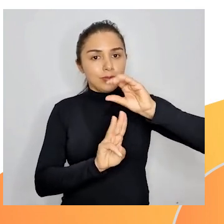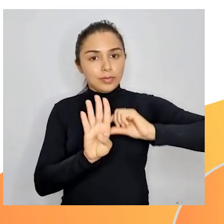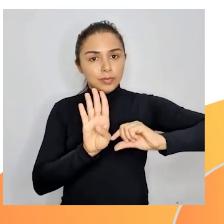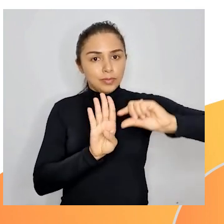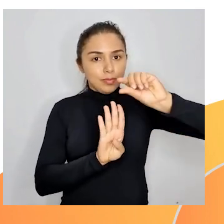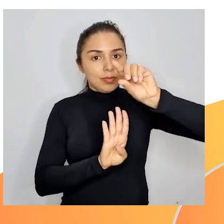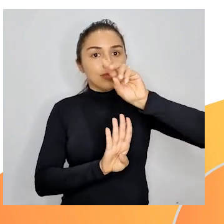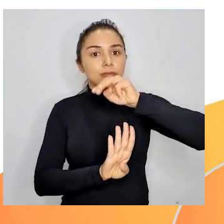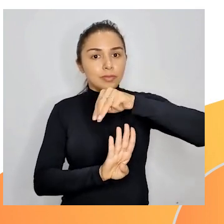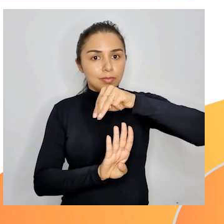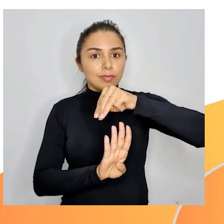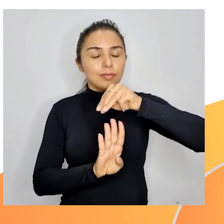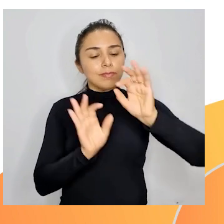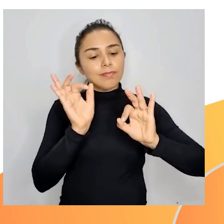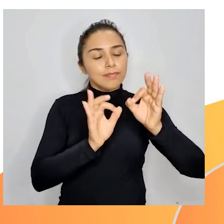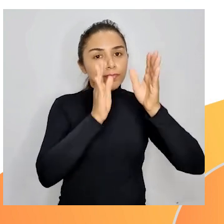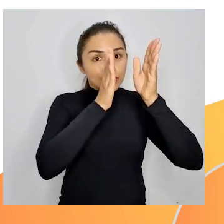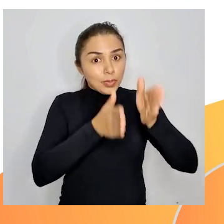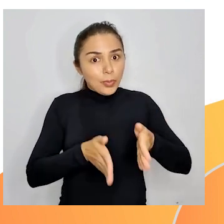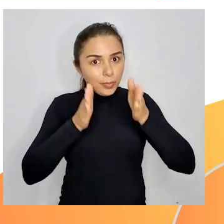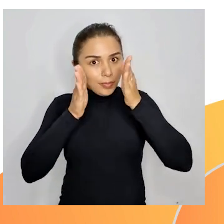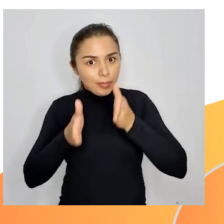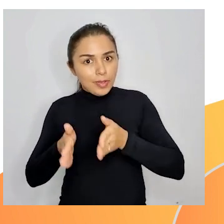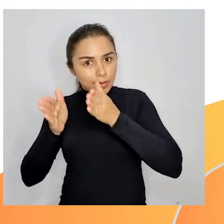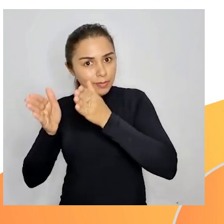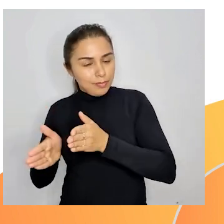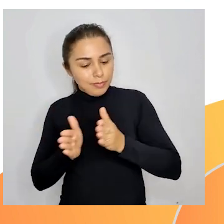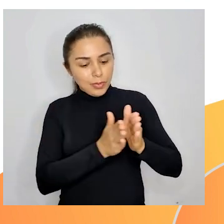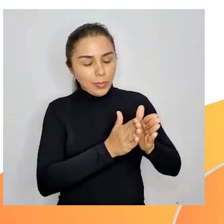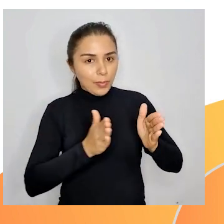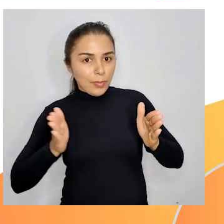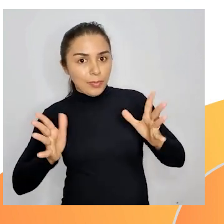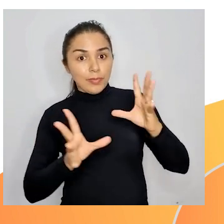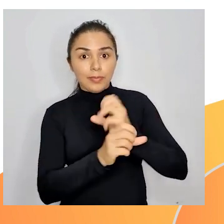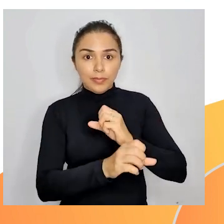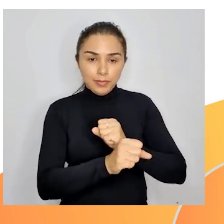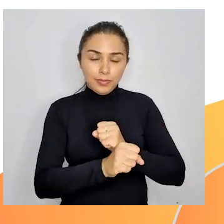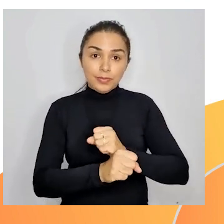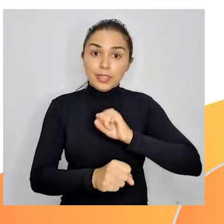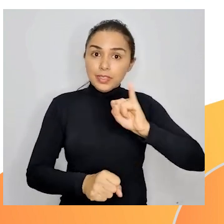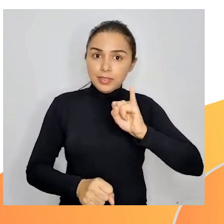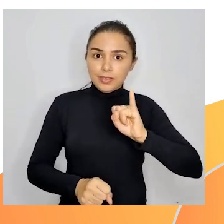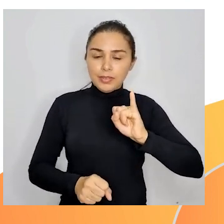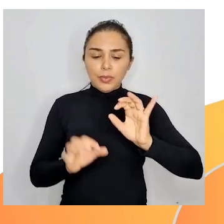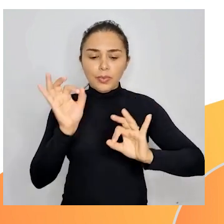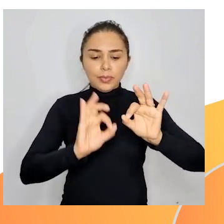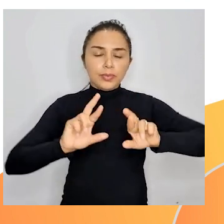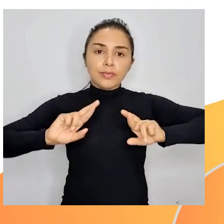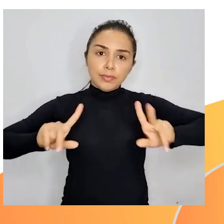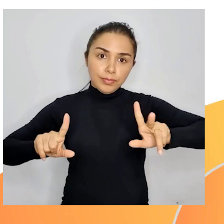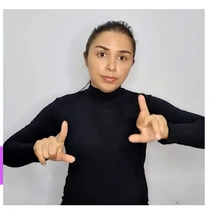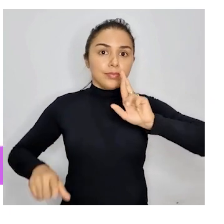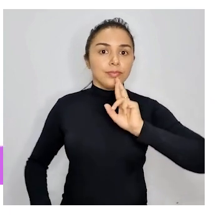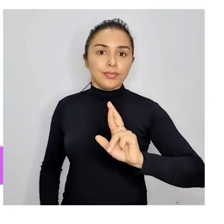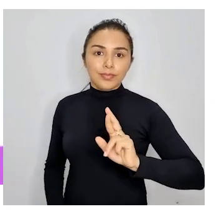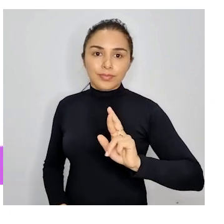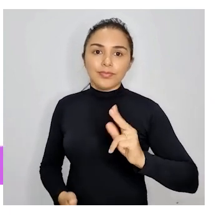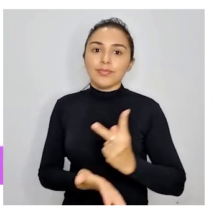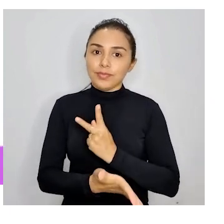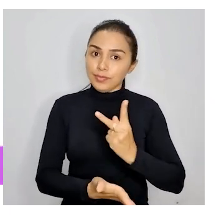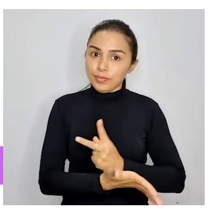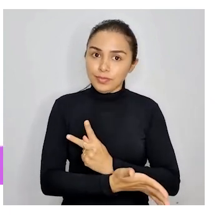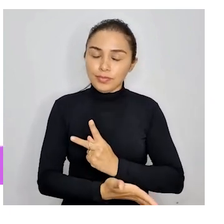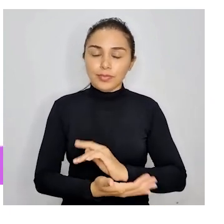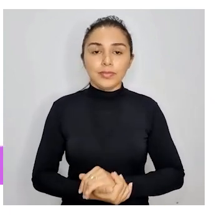diante. Se nós fazemos de maneira diferente, no final o nosso resultado vai dar errado. Então,